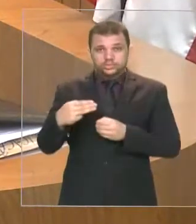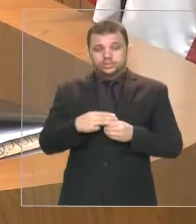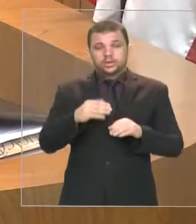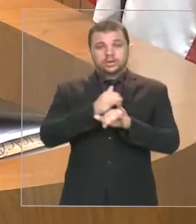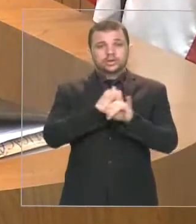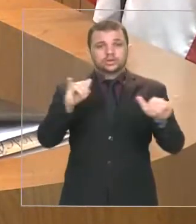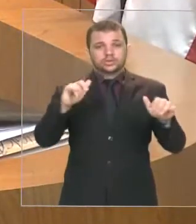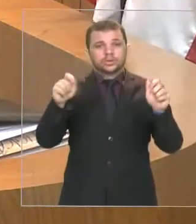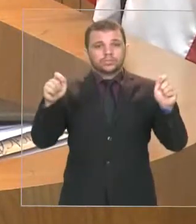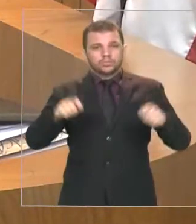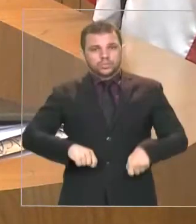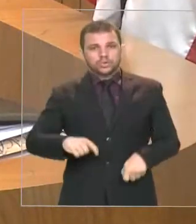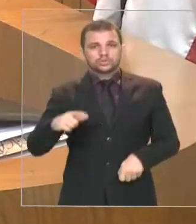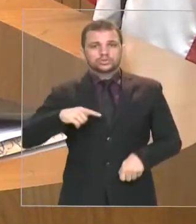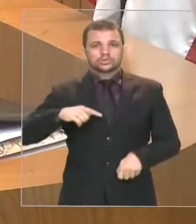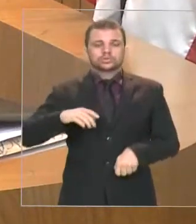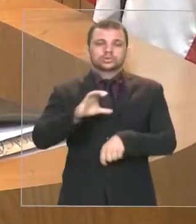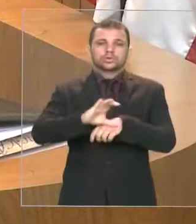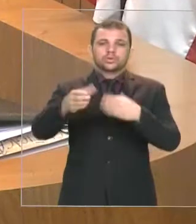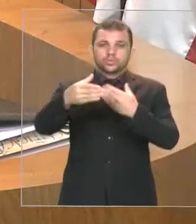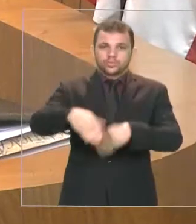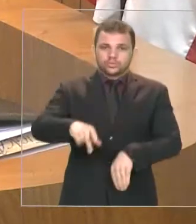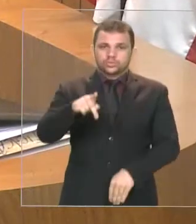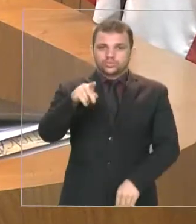anunciaram a possibilidade da realização de concurso público